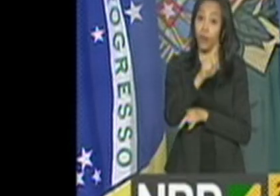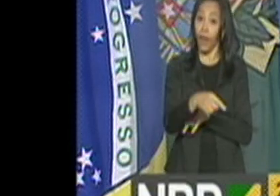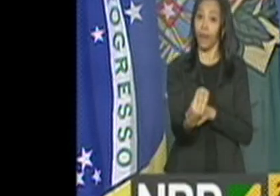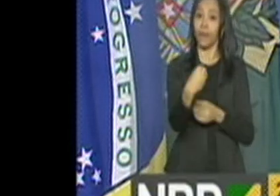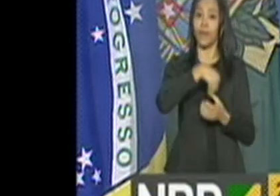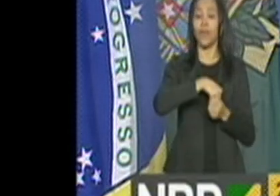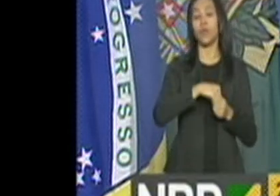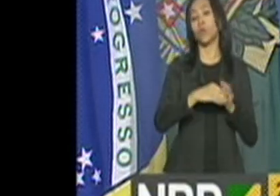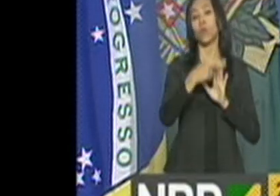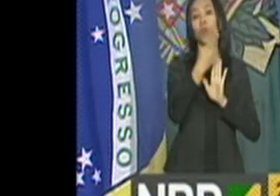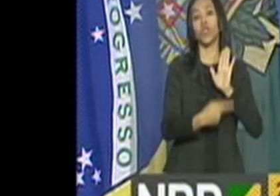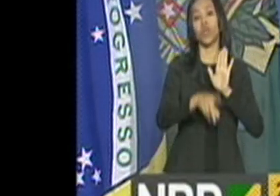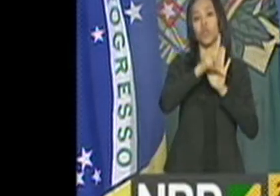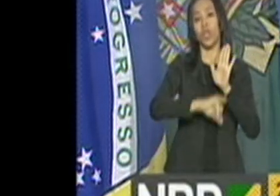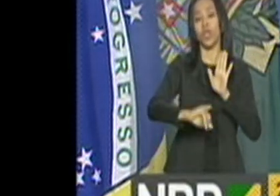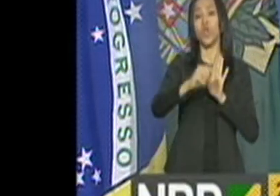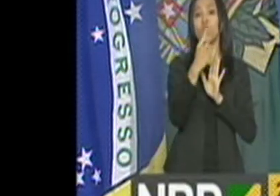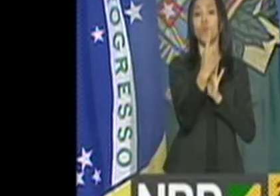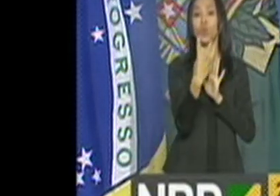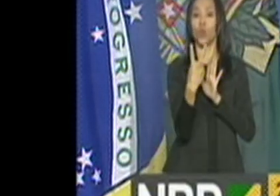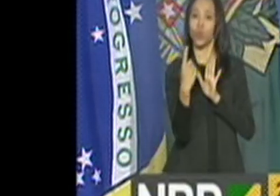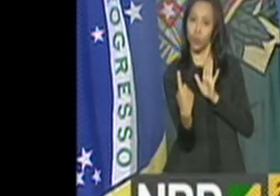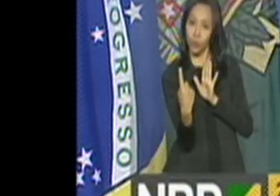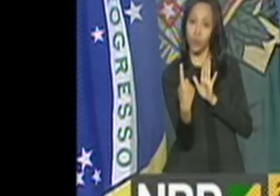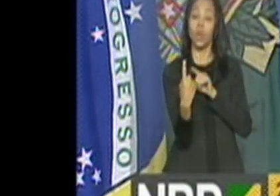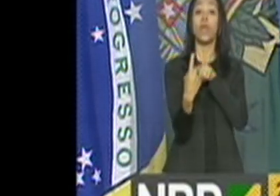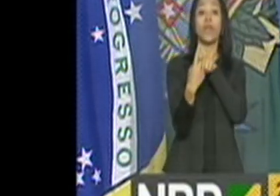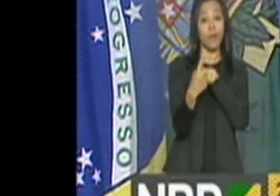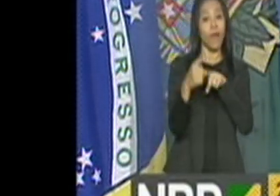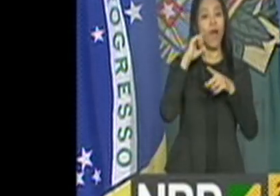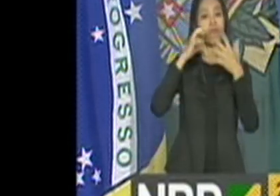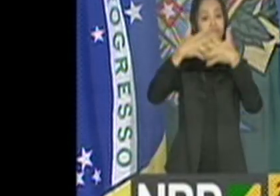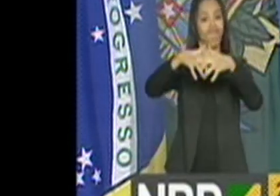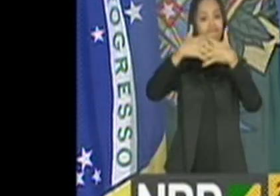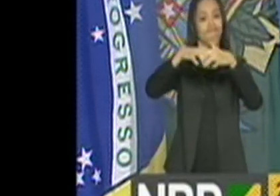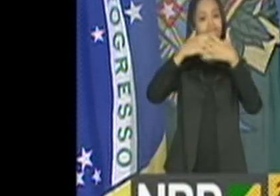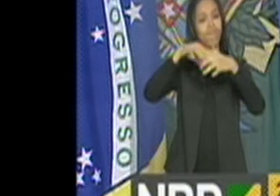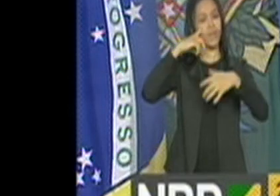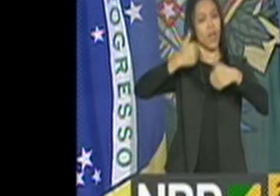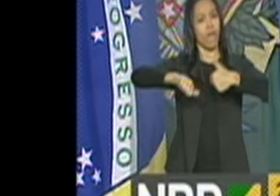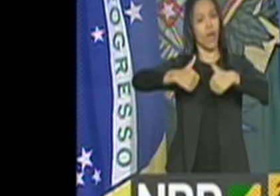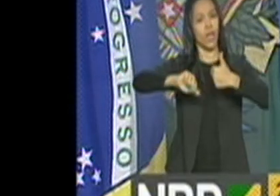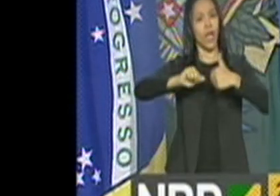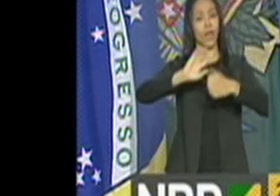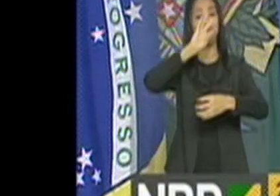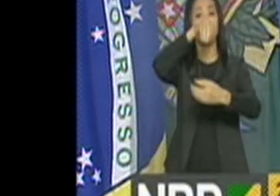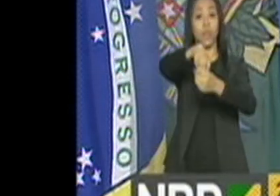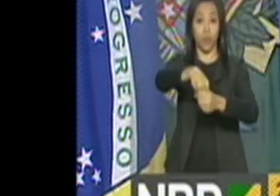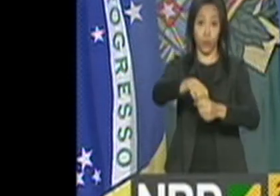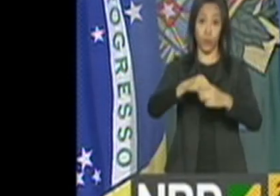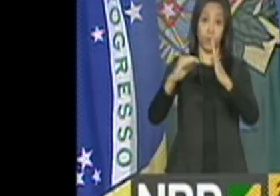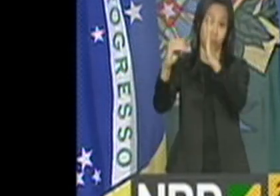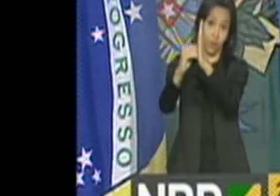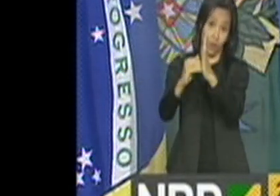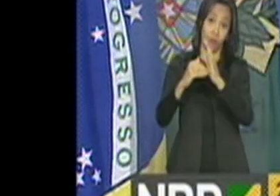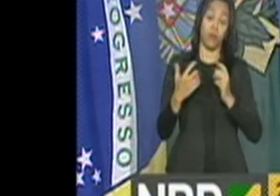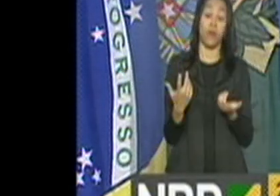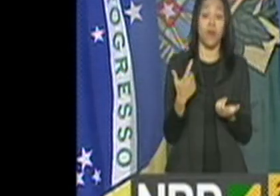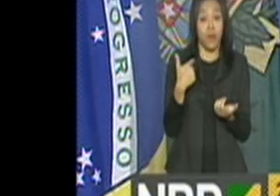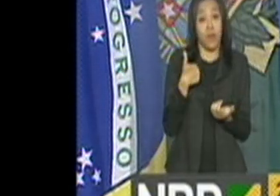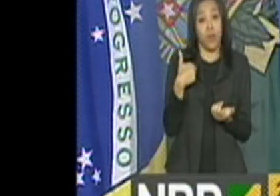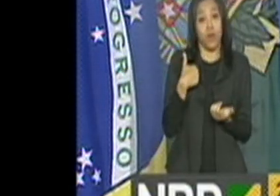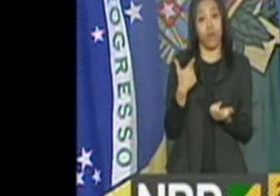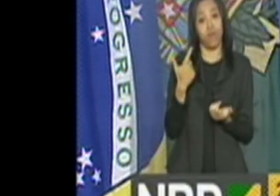lei 121, que está sob análise do Senado Federal. Aliás, eu devo registrar que a decisão